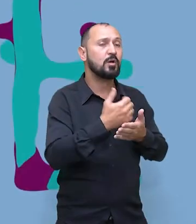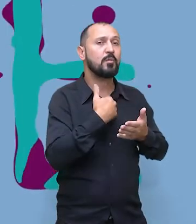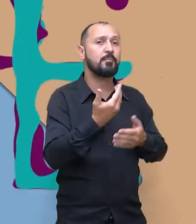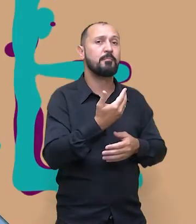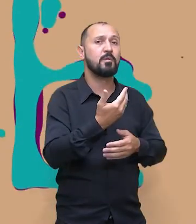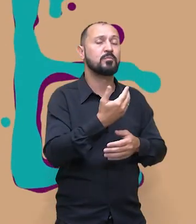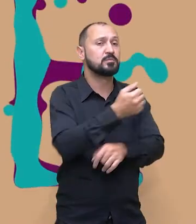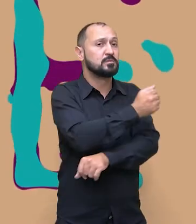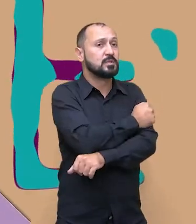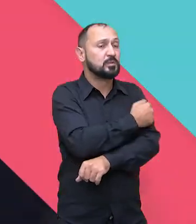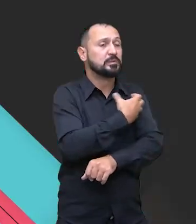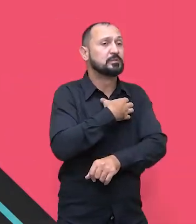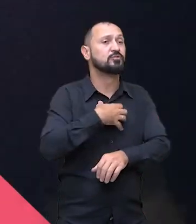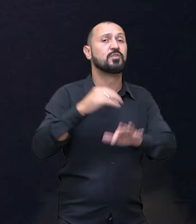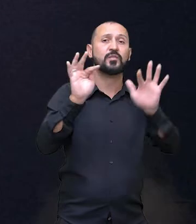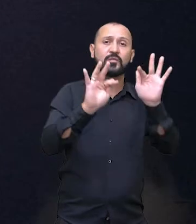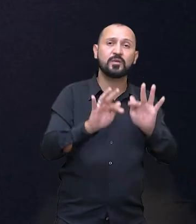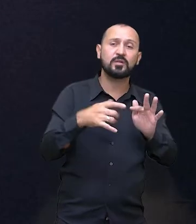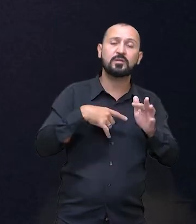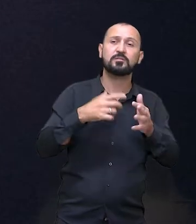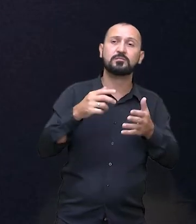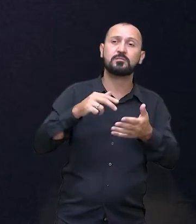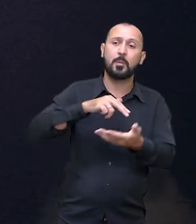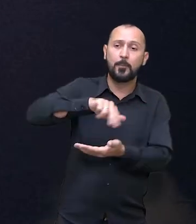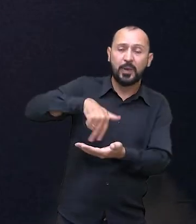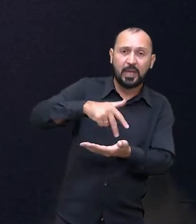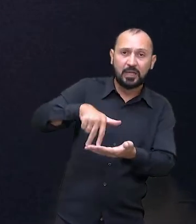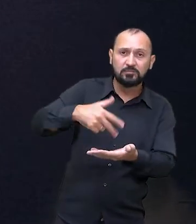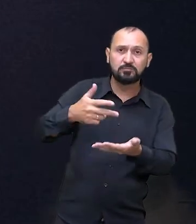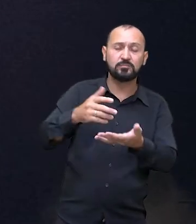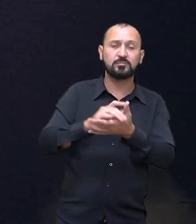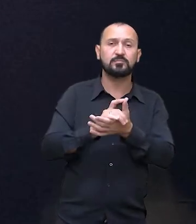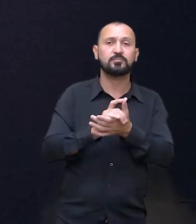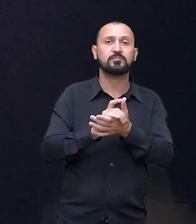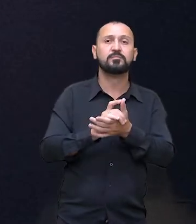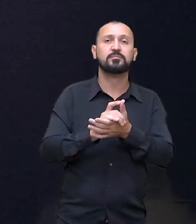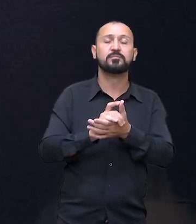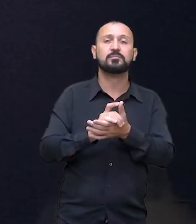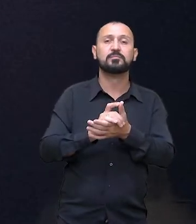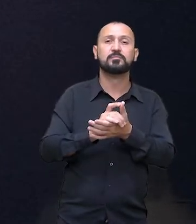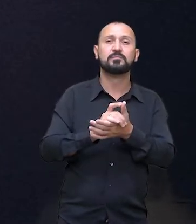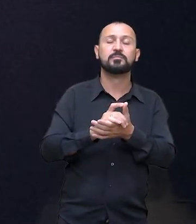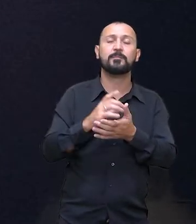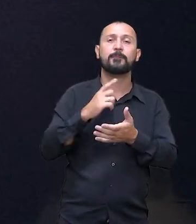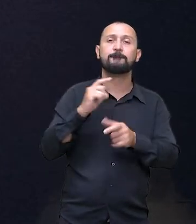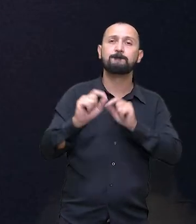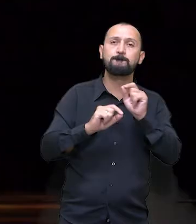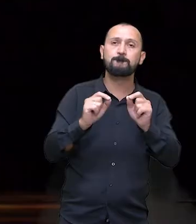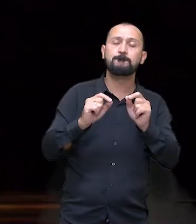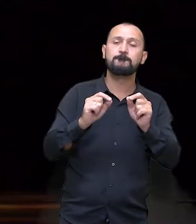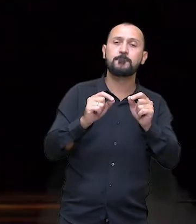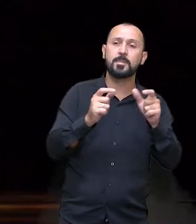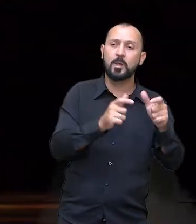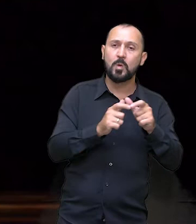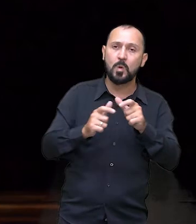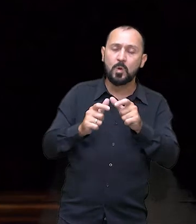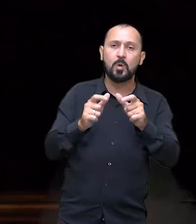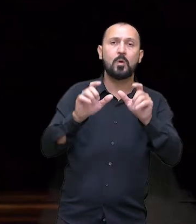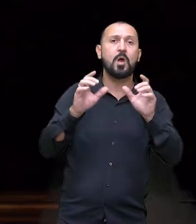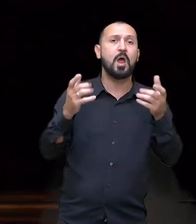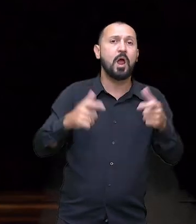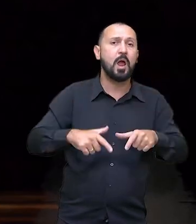alunos felizes, por criar bailarinos, por estar em